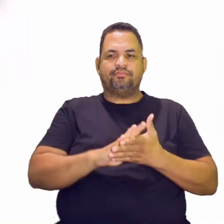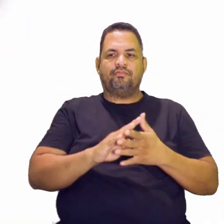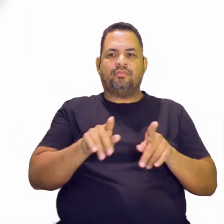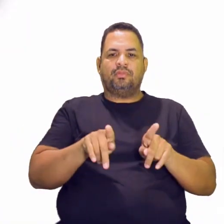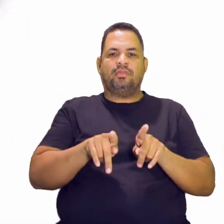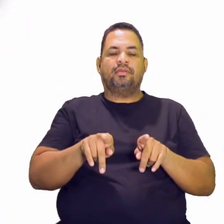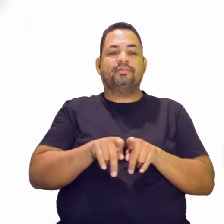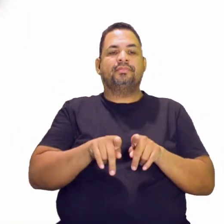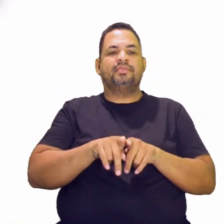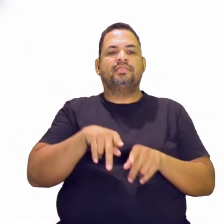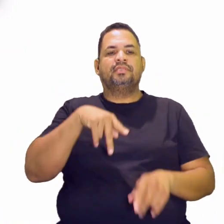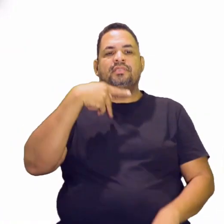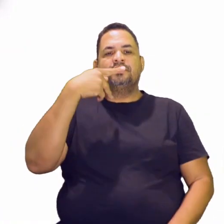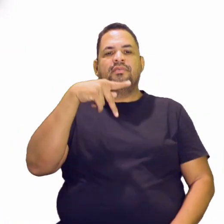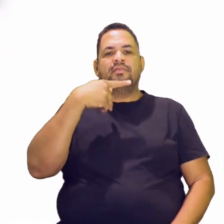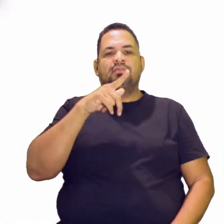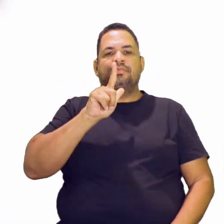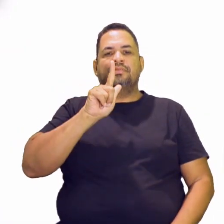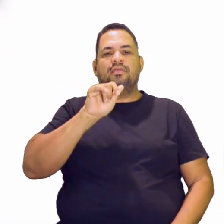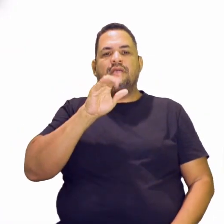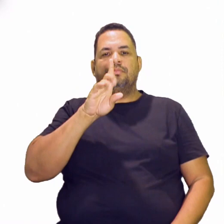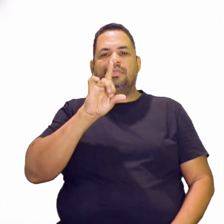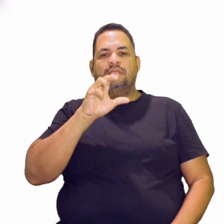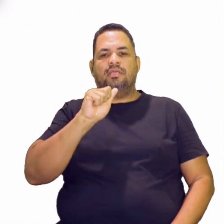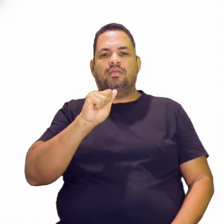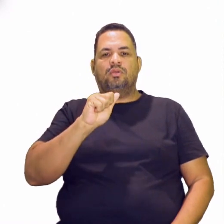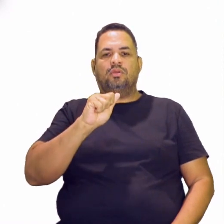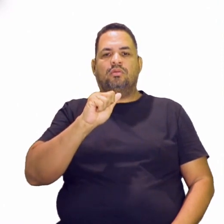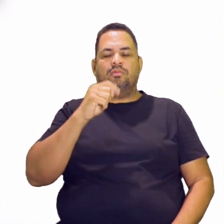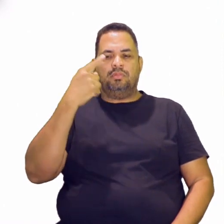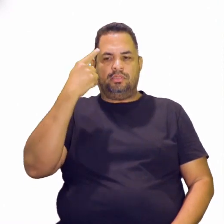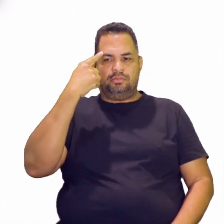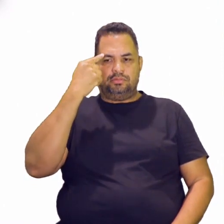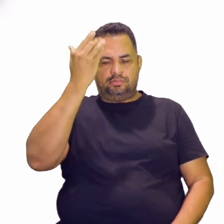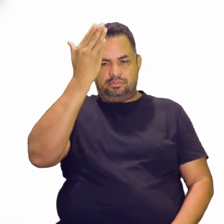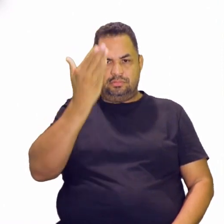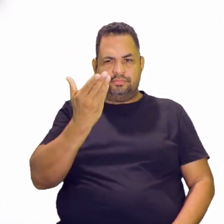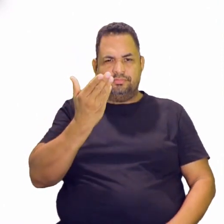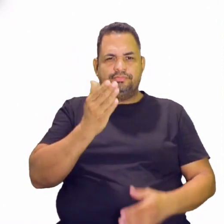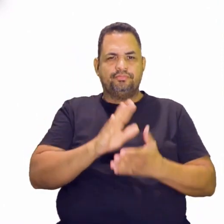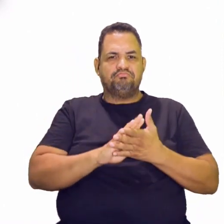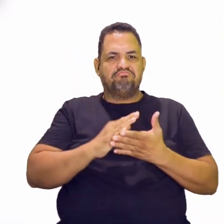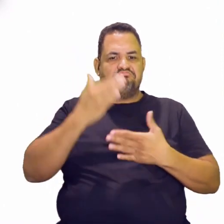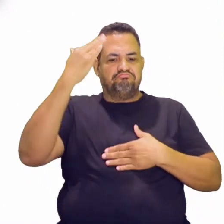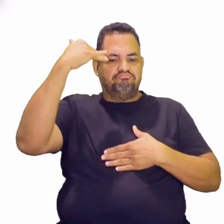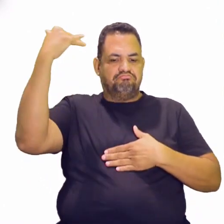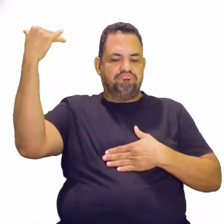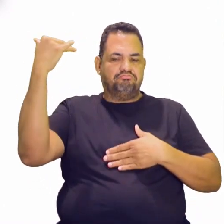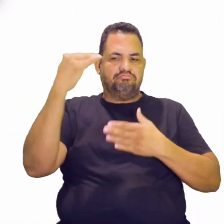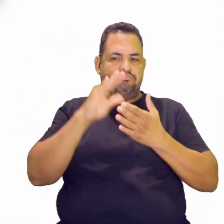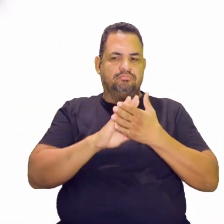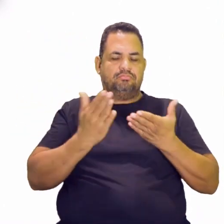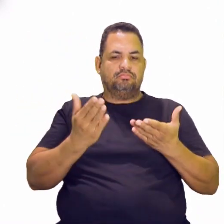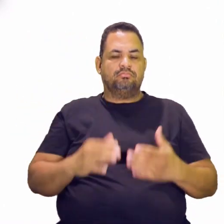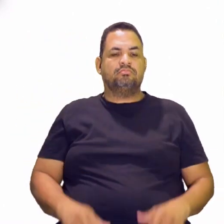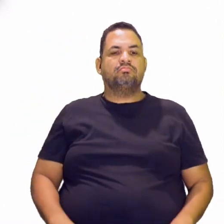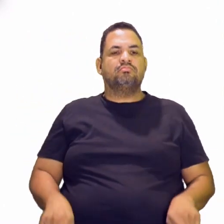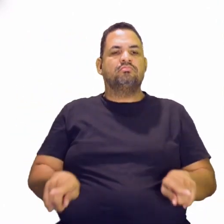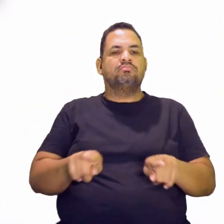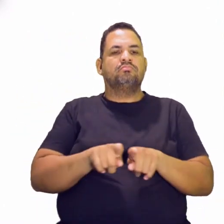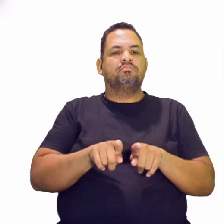Falamos do Gabriel Pensador, né, um artista brasileiro renomado no campo da música. Ele também